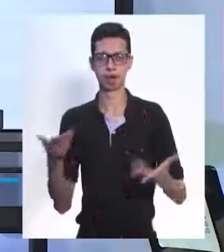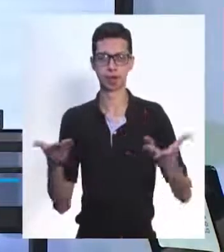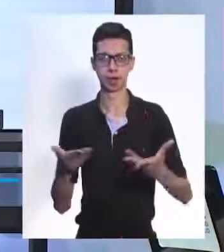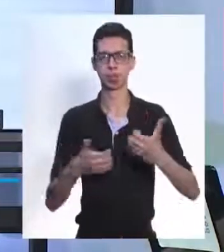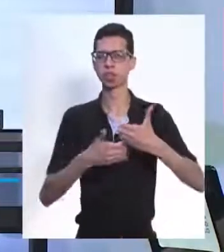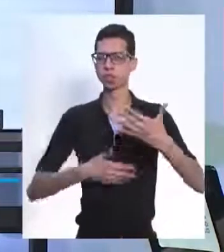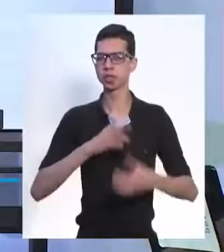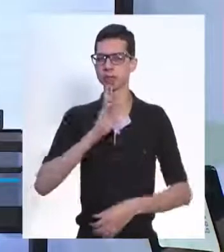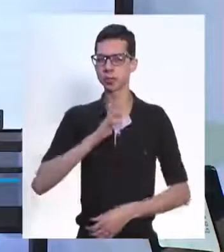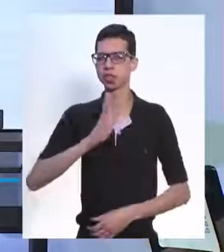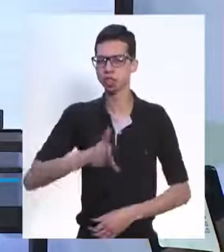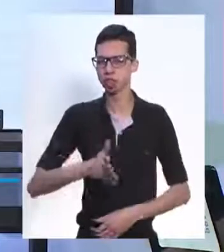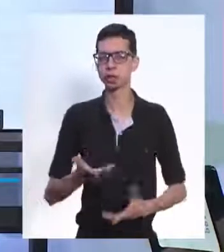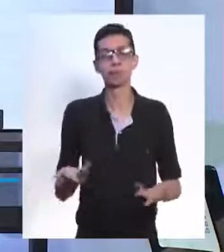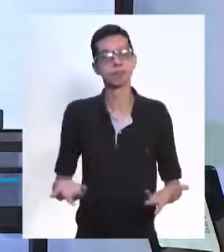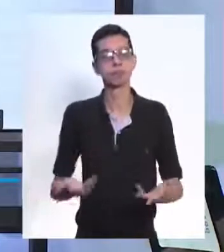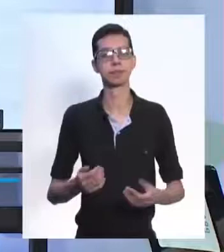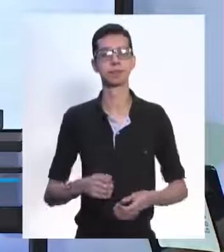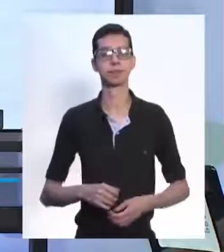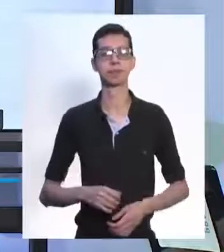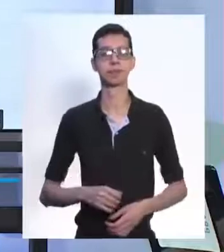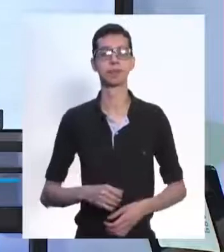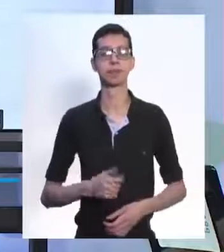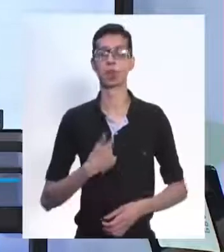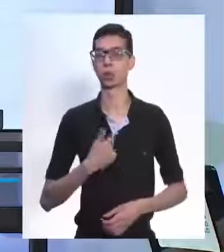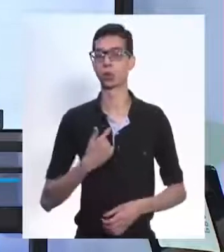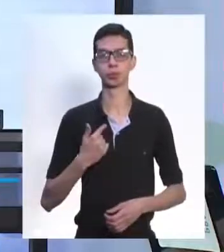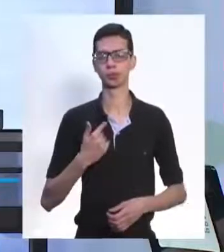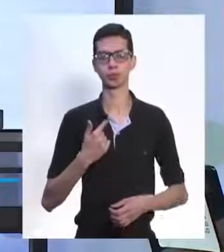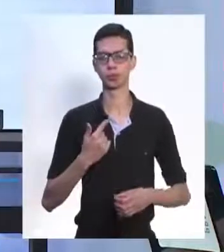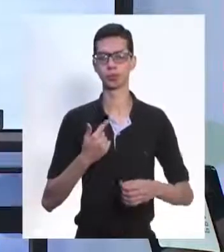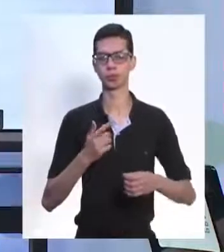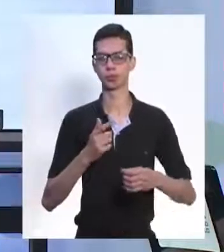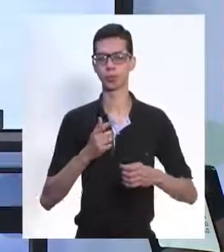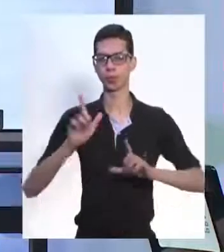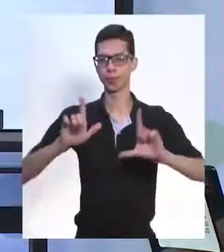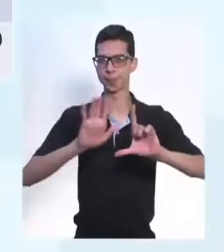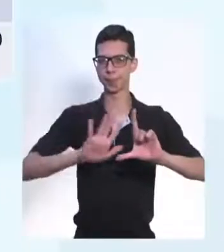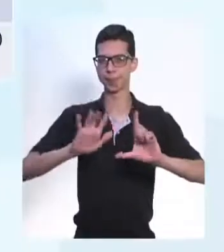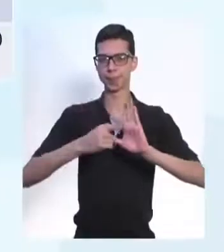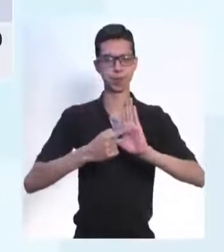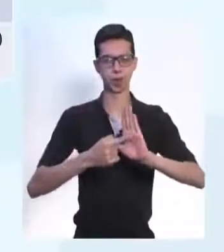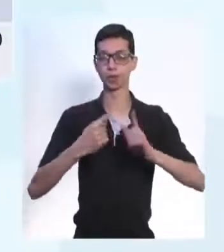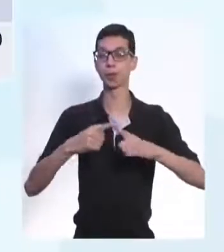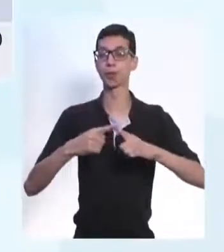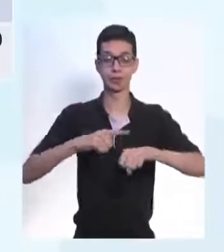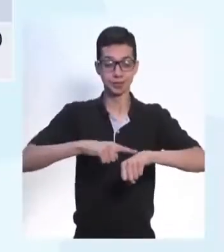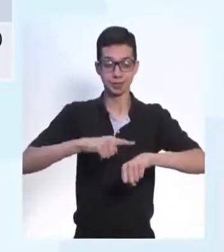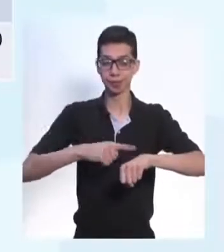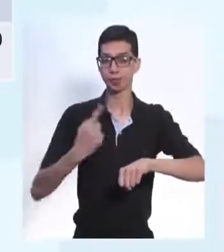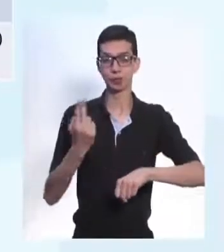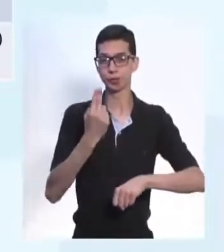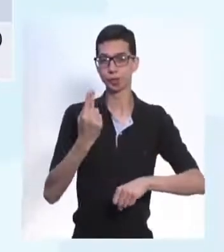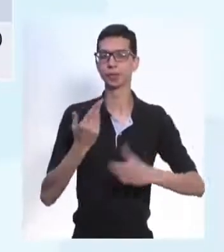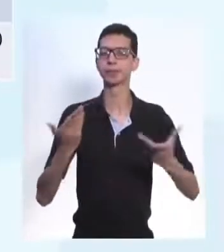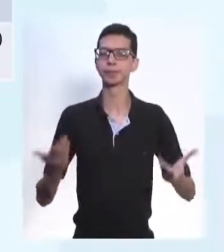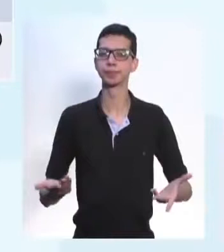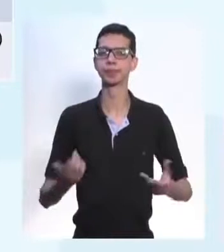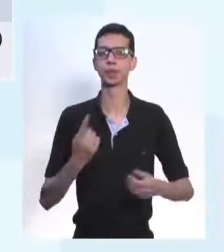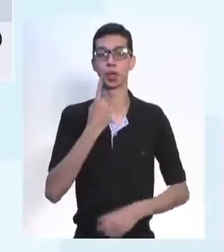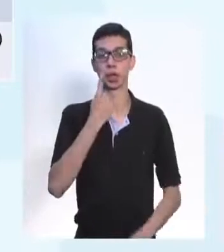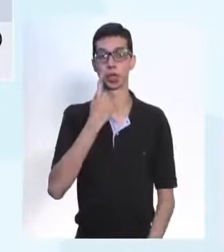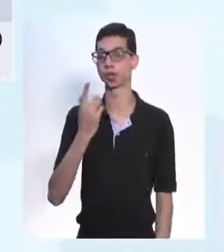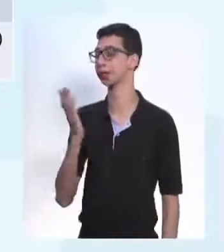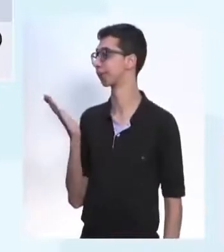nem vou colocar, infelizmente também porque não tem tempo. Pode pôr na telinha para eles, diretor, que é o seguinte. Então eu tenho a tabela,